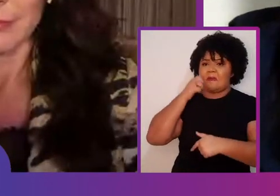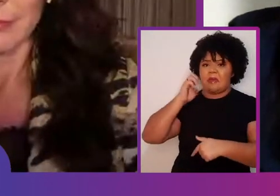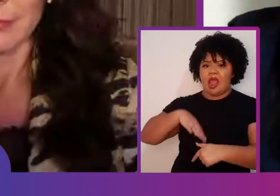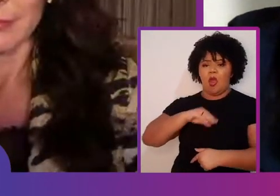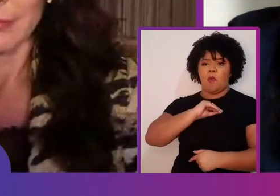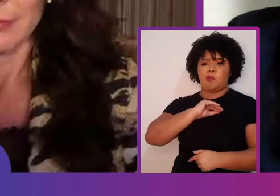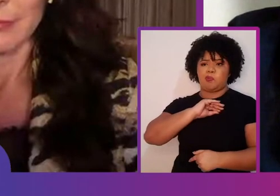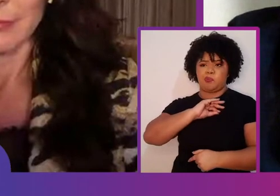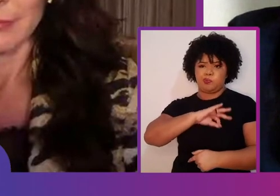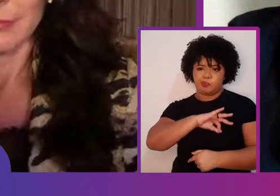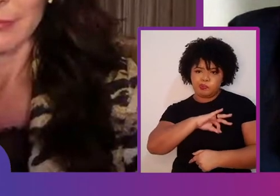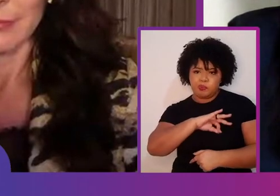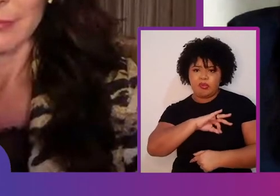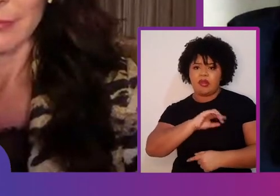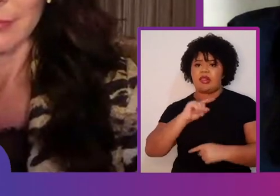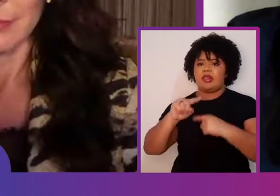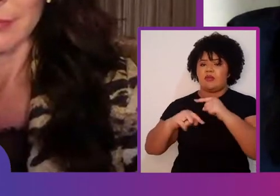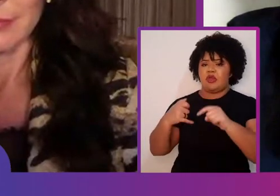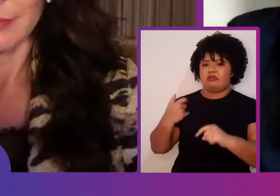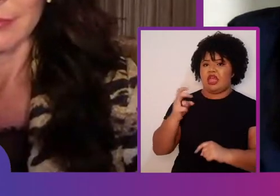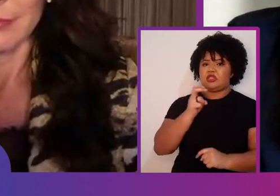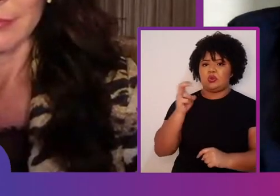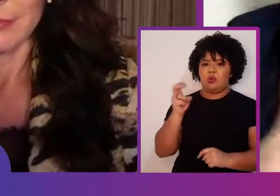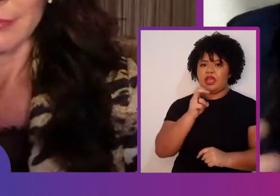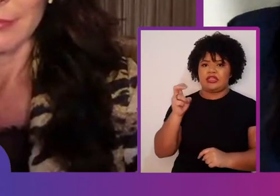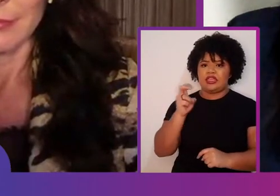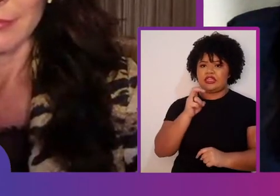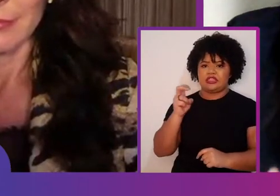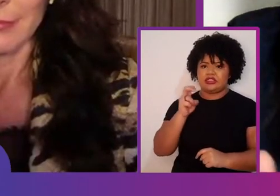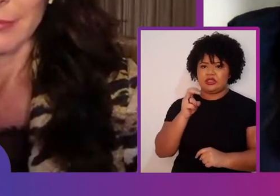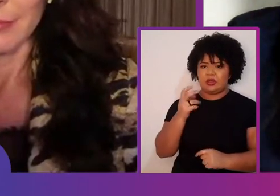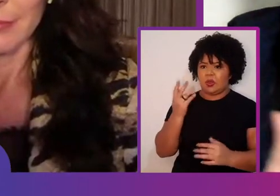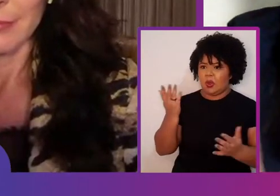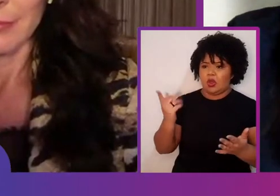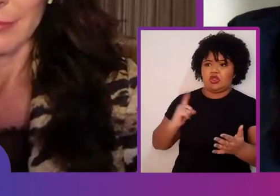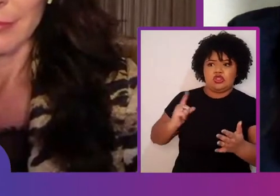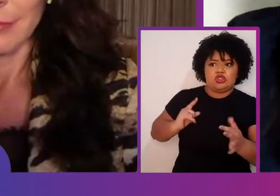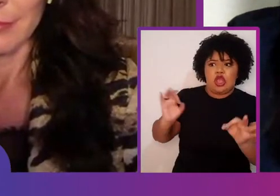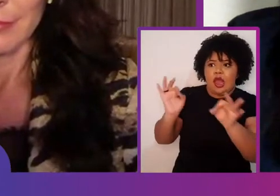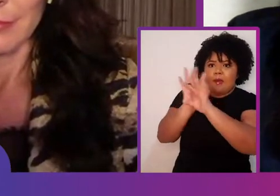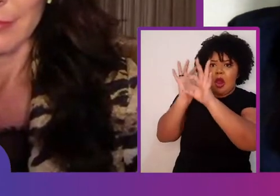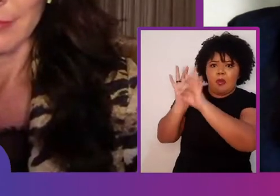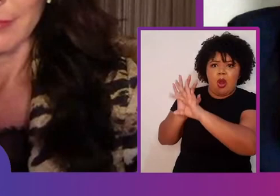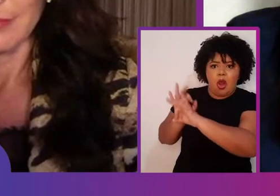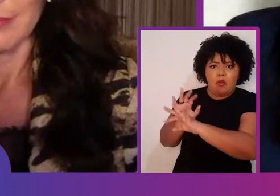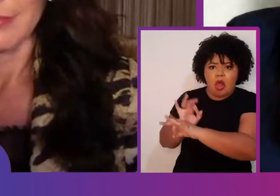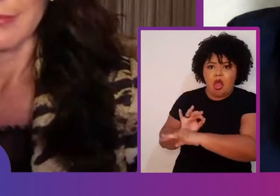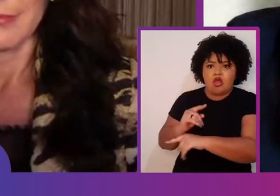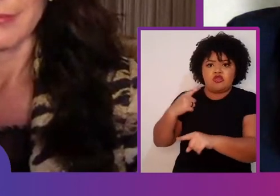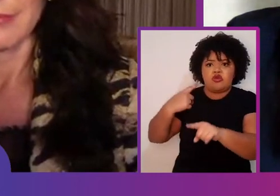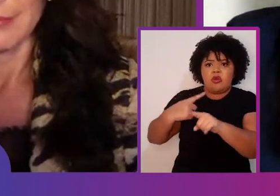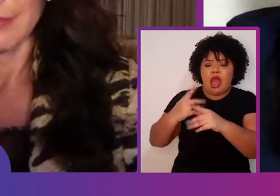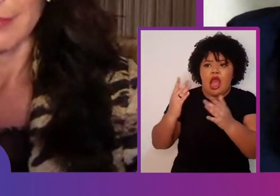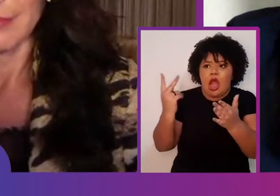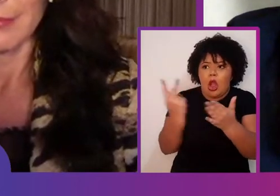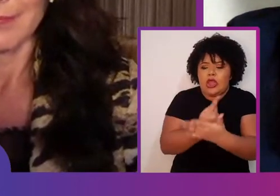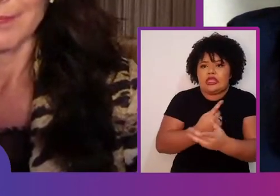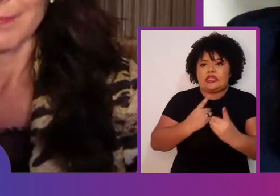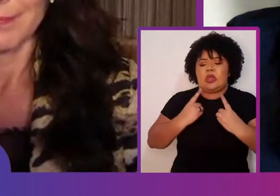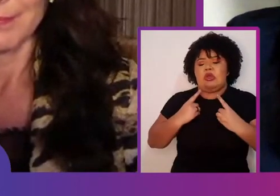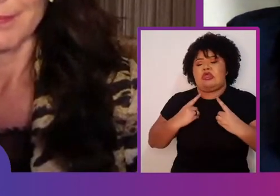quando bateu lá os seus 55 anos, você não acredita. Tinha tudo, não tinha porquê. Entrou numa depressão, né,